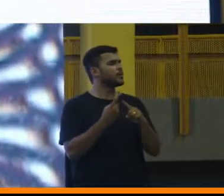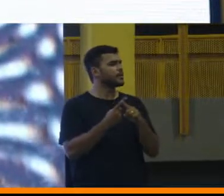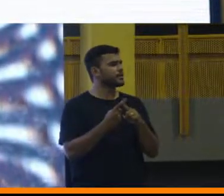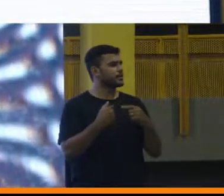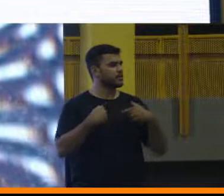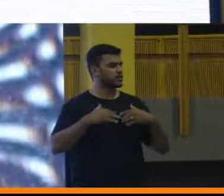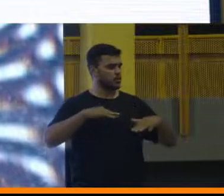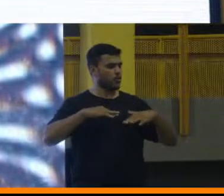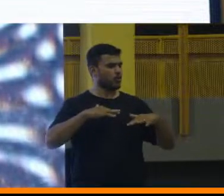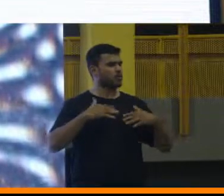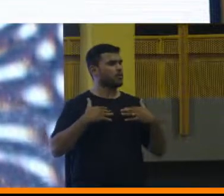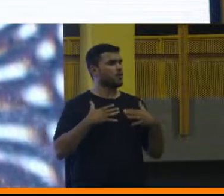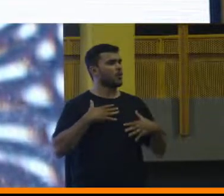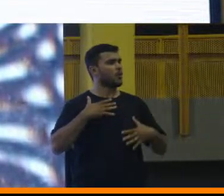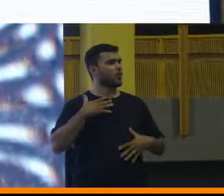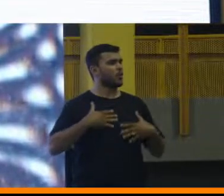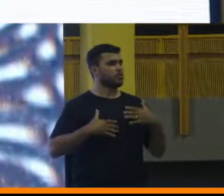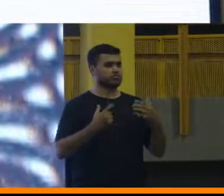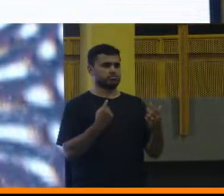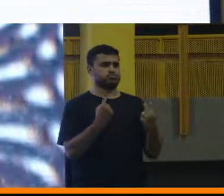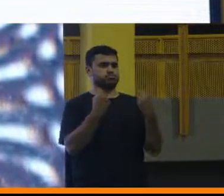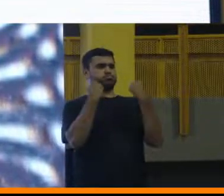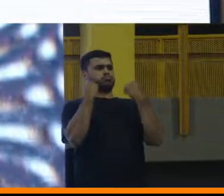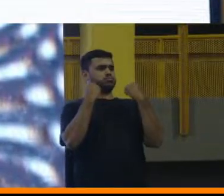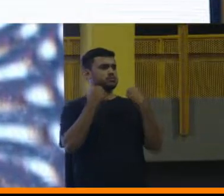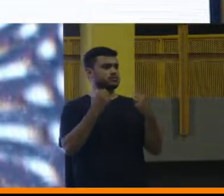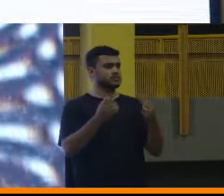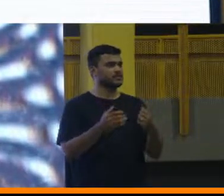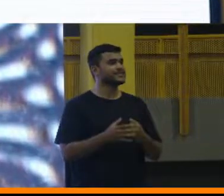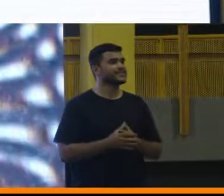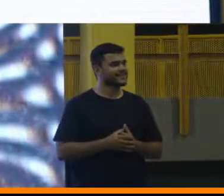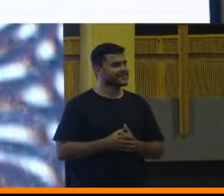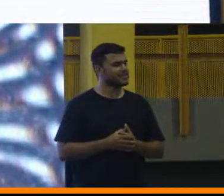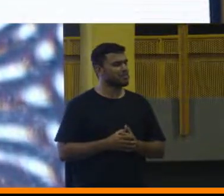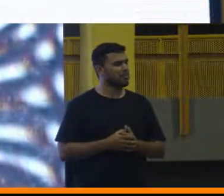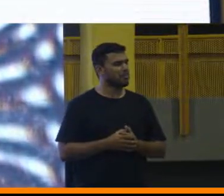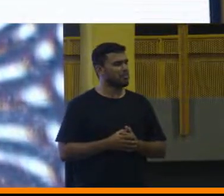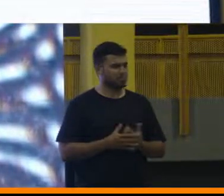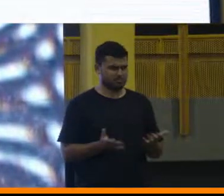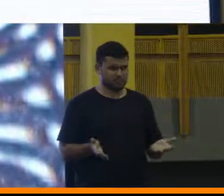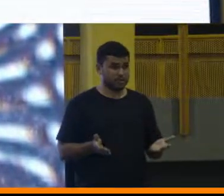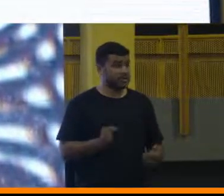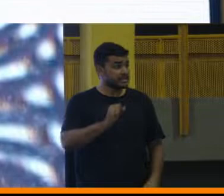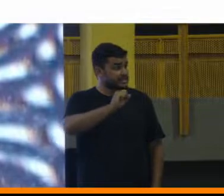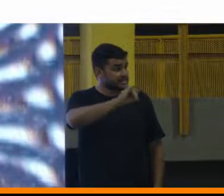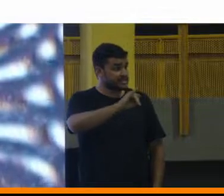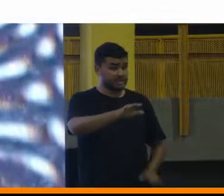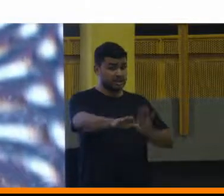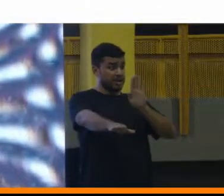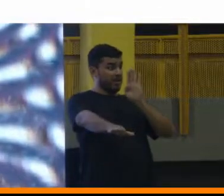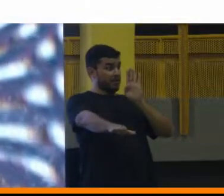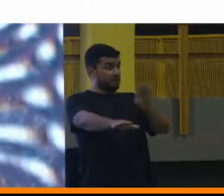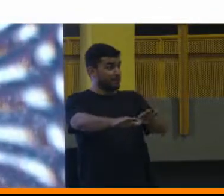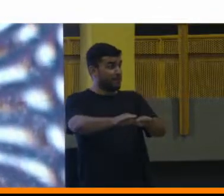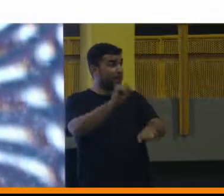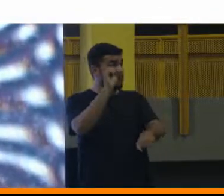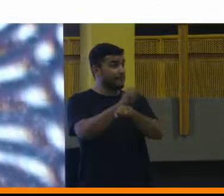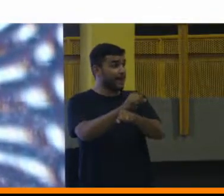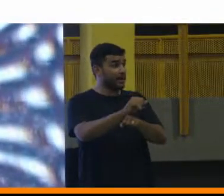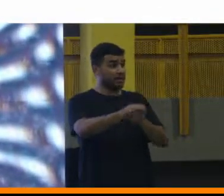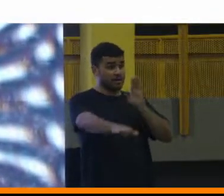freia. Frear significa acelerar para trás. Mas quando ele freia, acelerando para